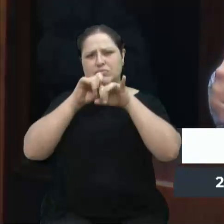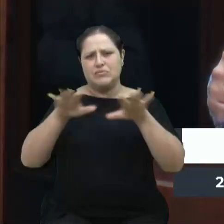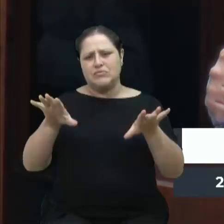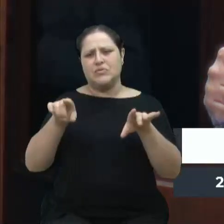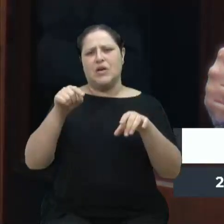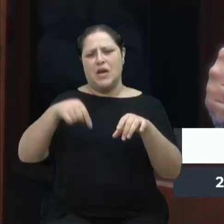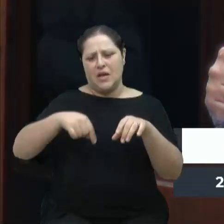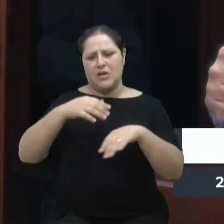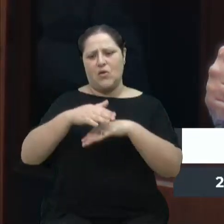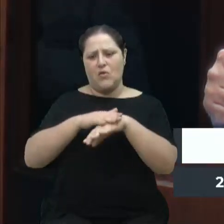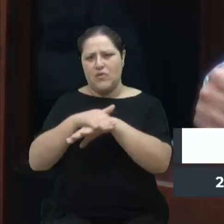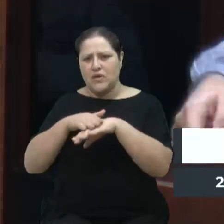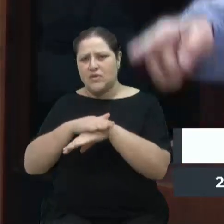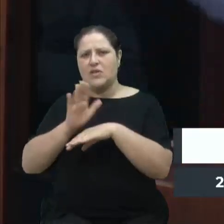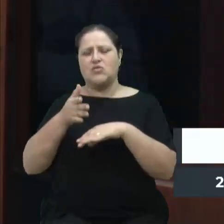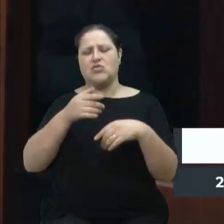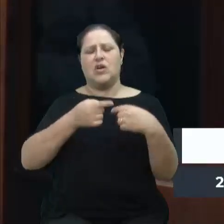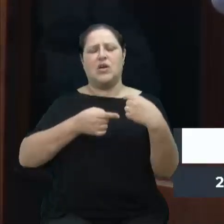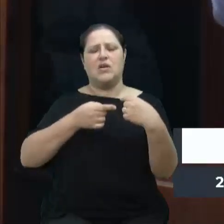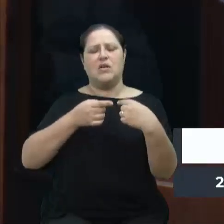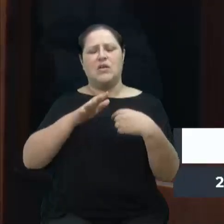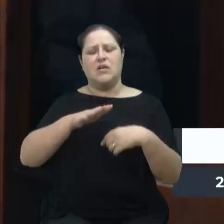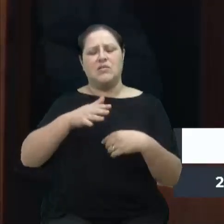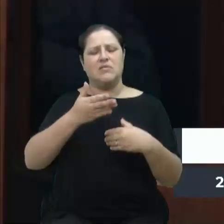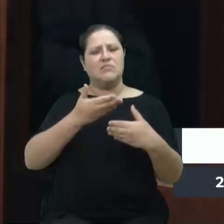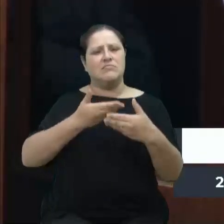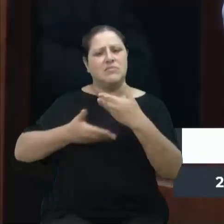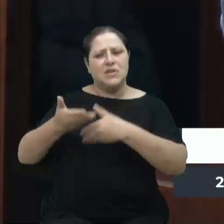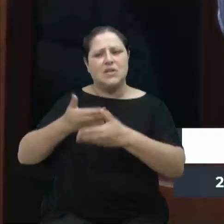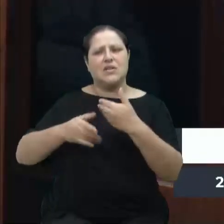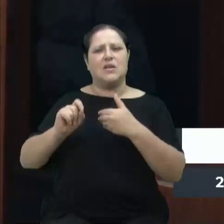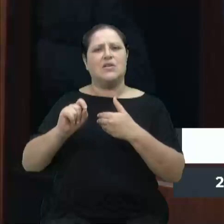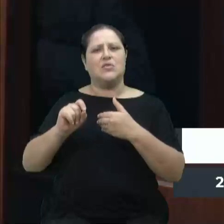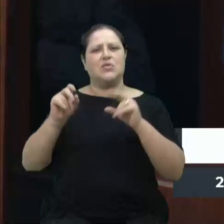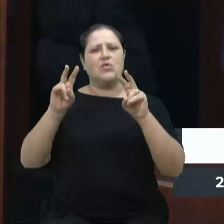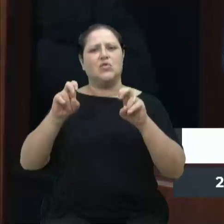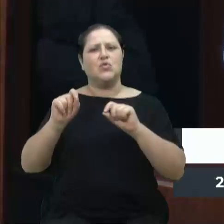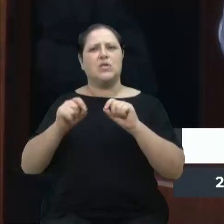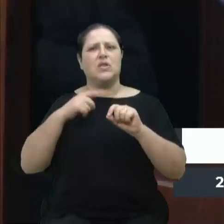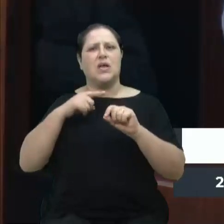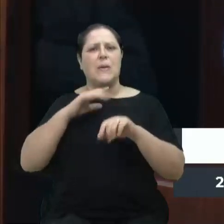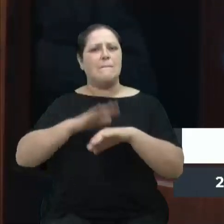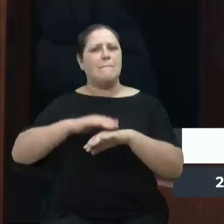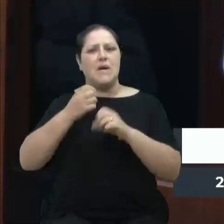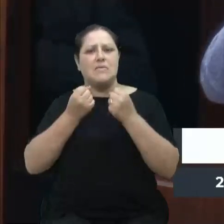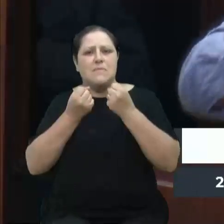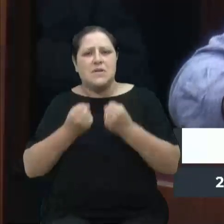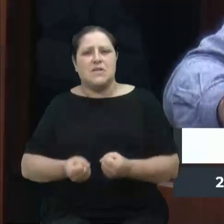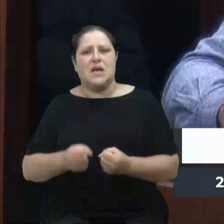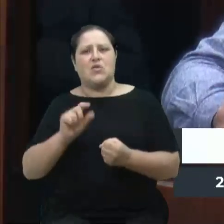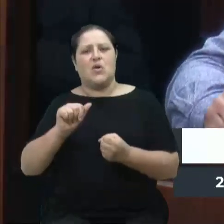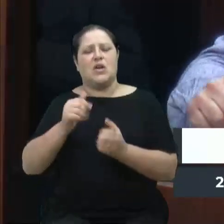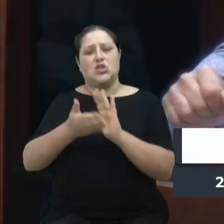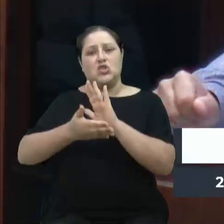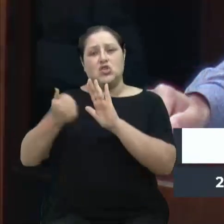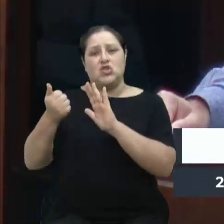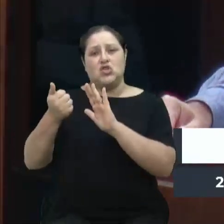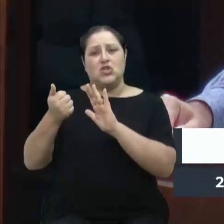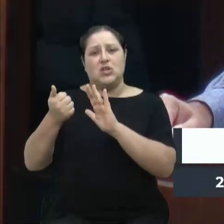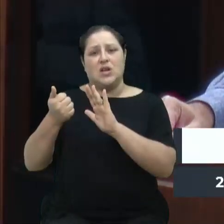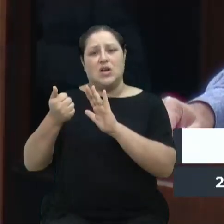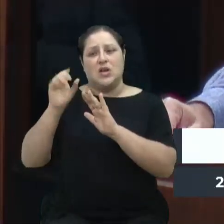tratado com o que se tem de mais pesado, que é cassar o mandato de um